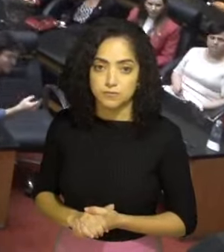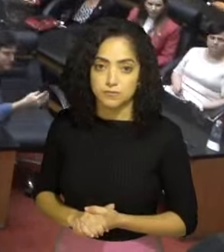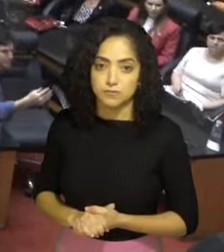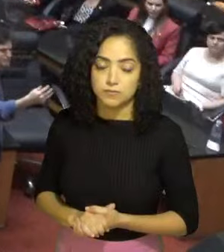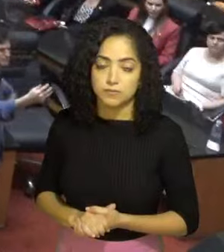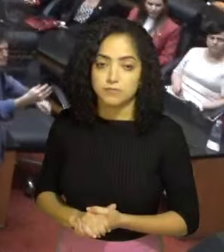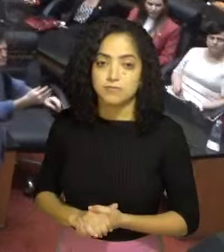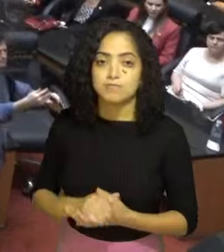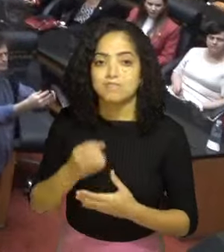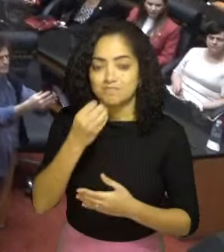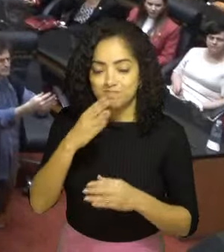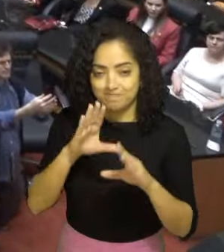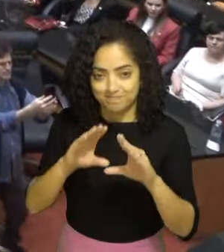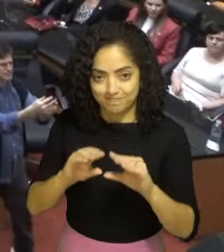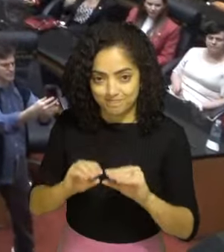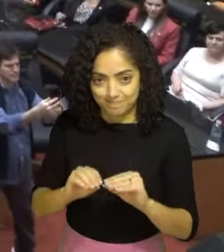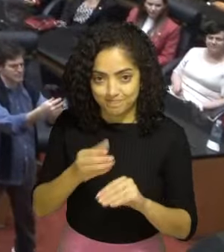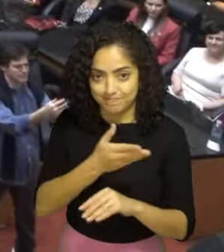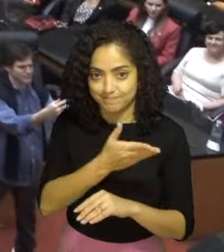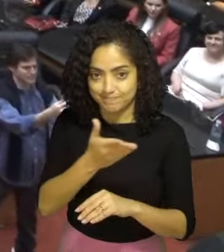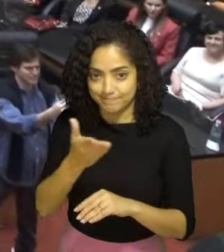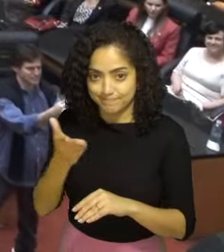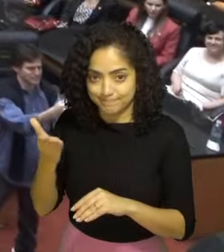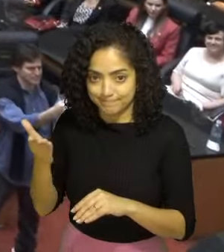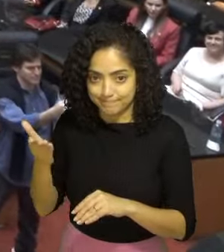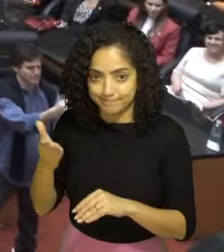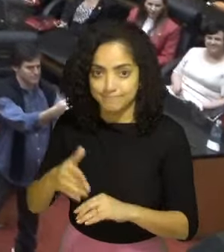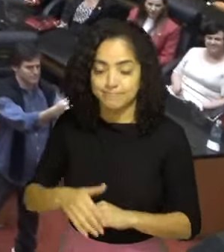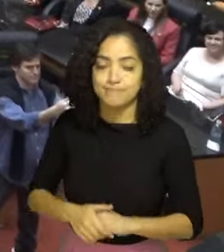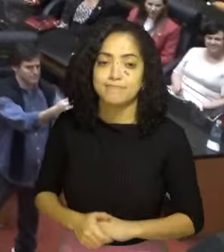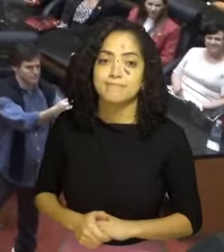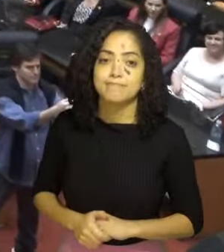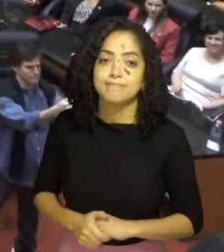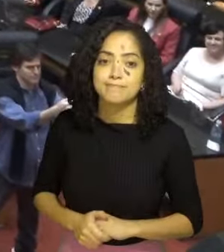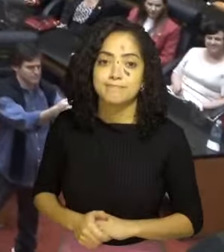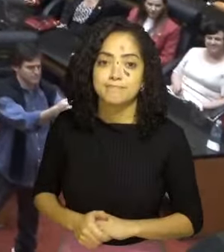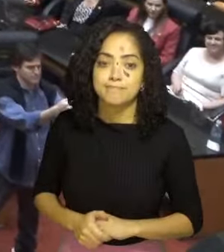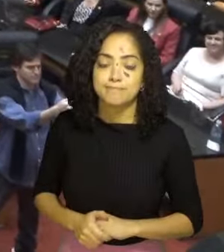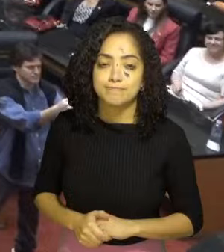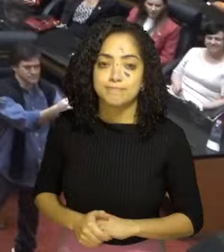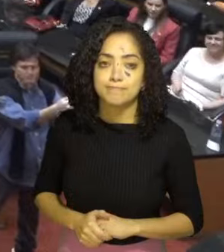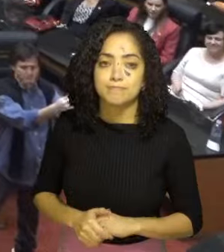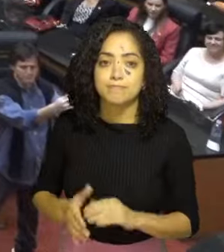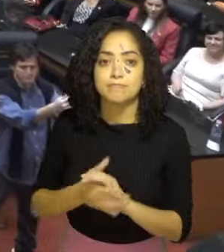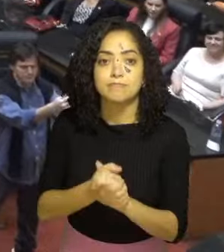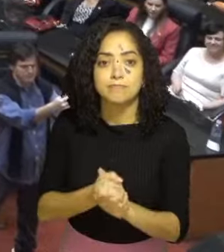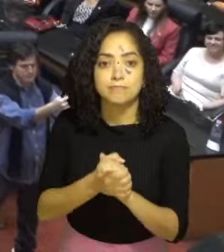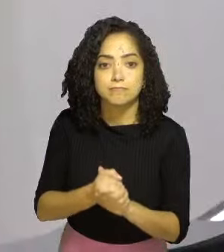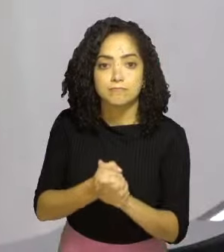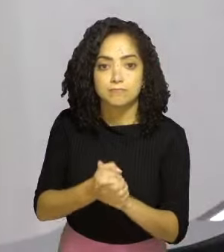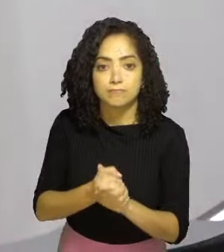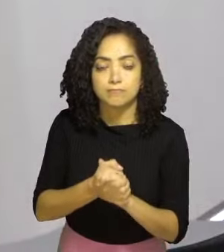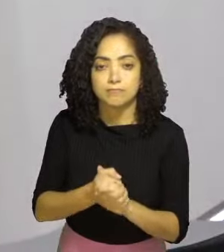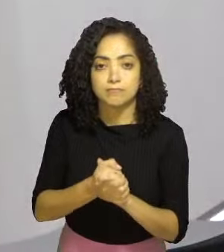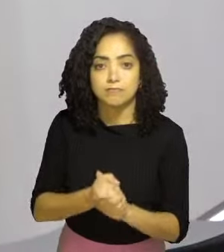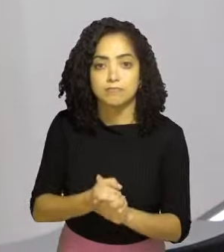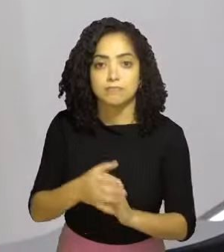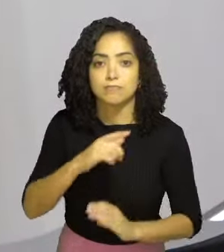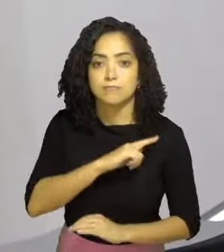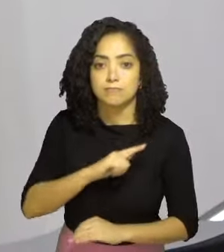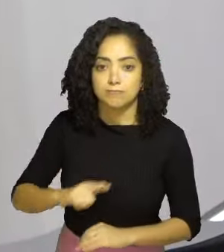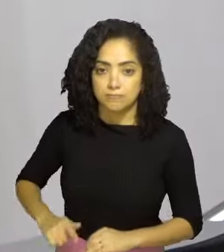Boa noite a todas e todos. Eu cumprimento nosso governador